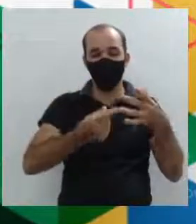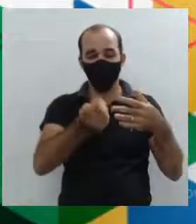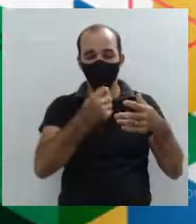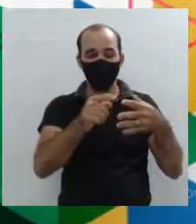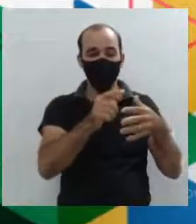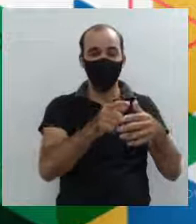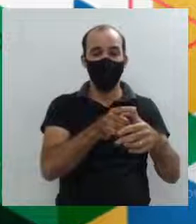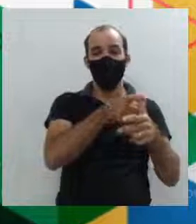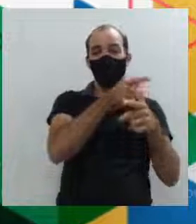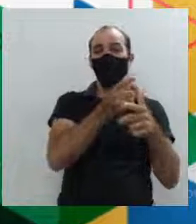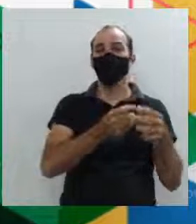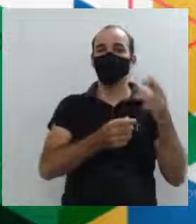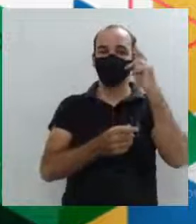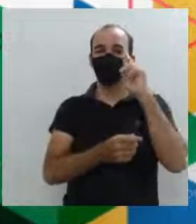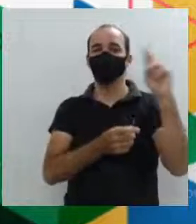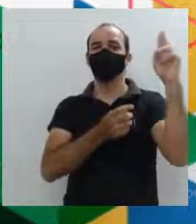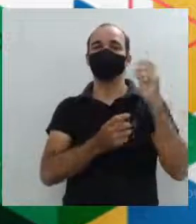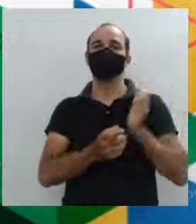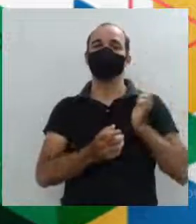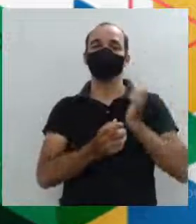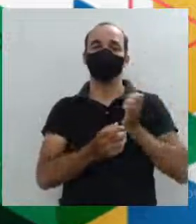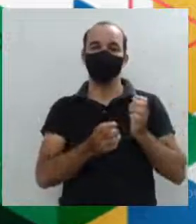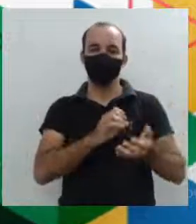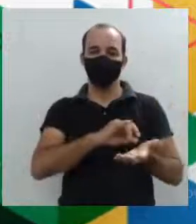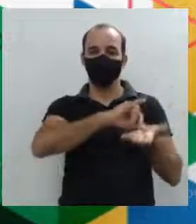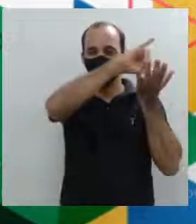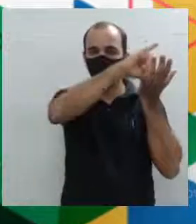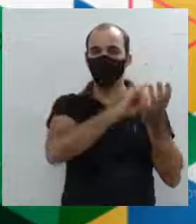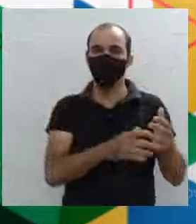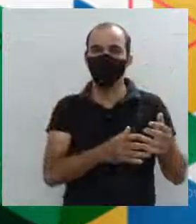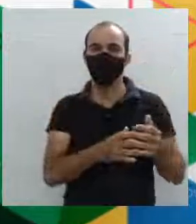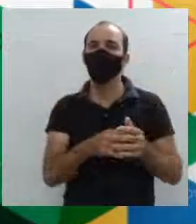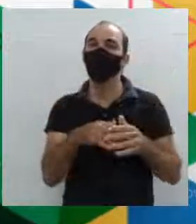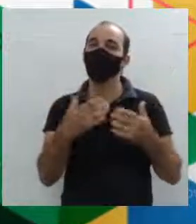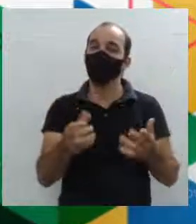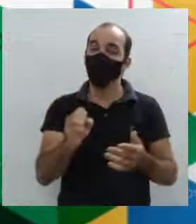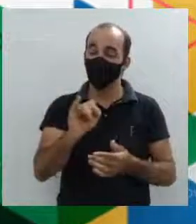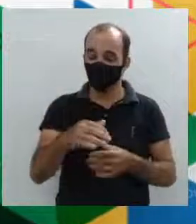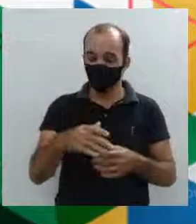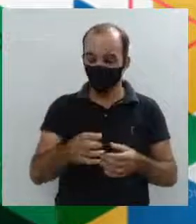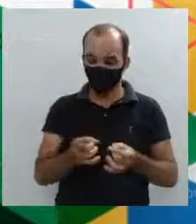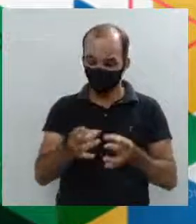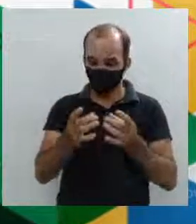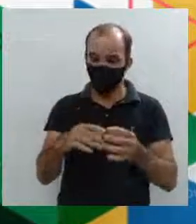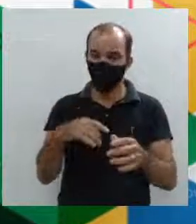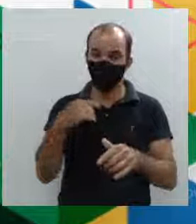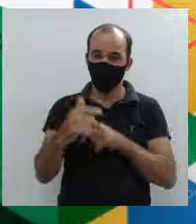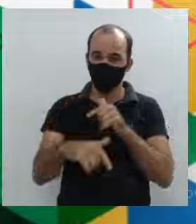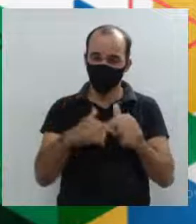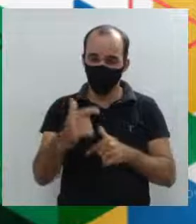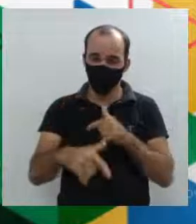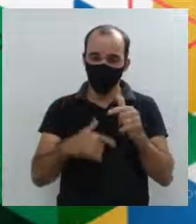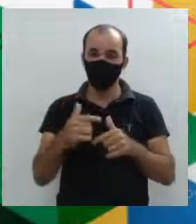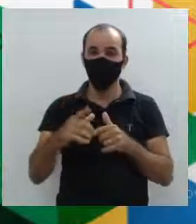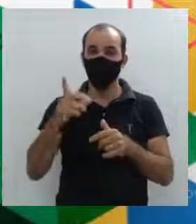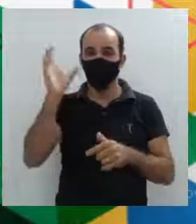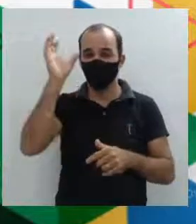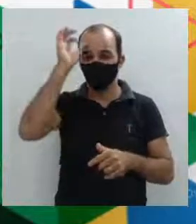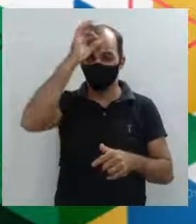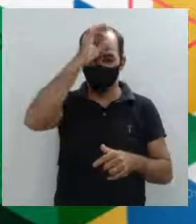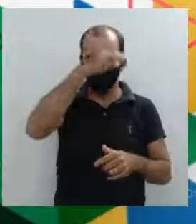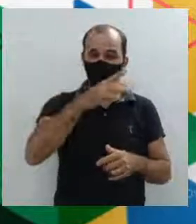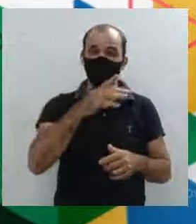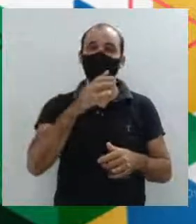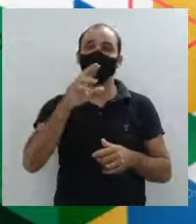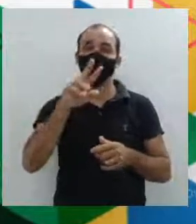você passa agora a ter uma exploração do seu trabalho intelectual e você vai se subordinar aos objetivos de